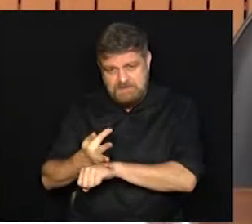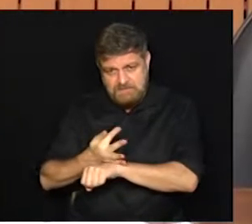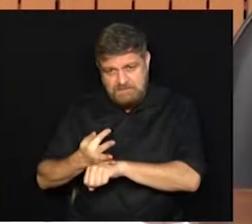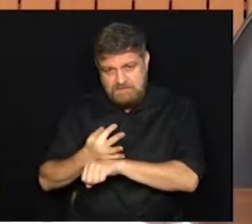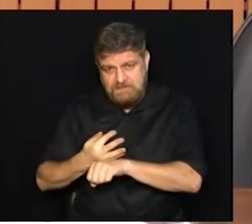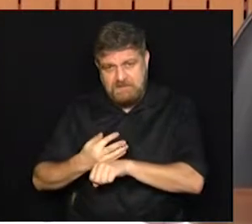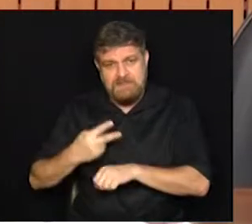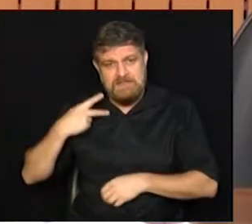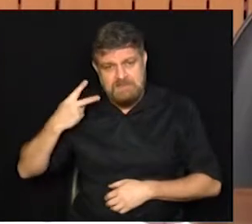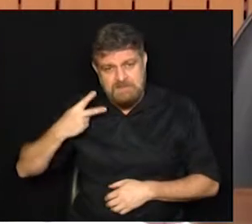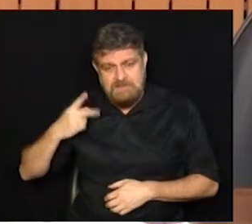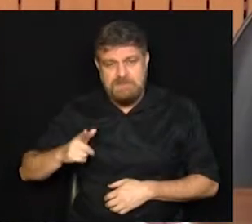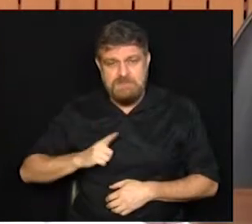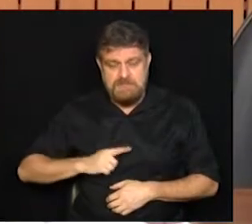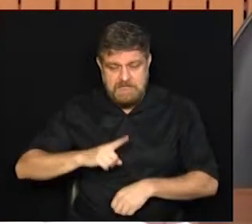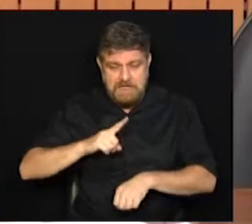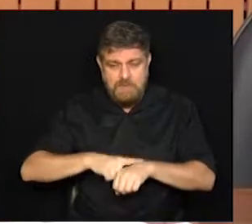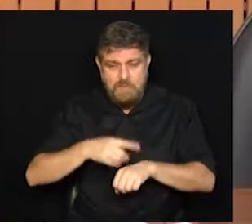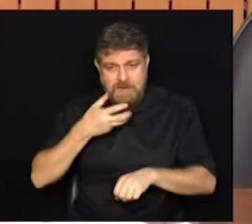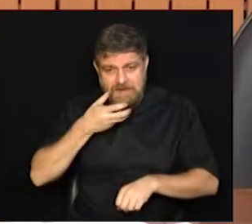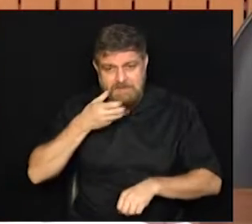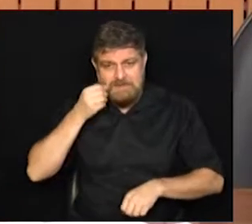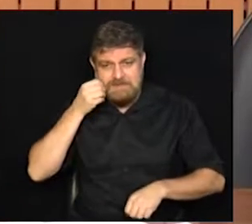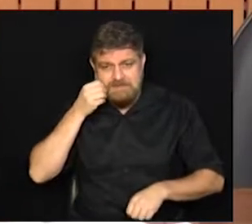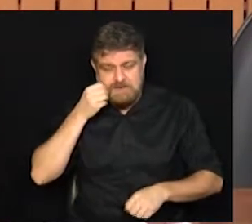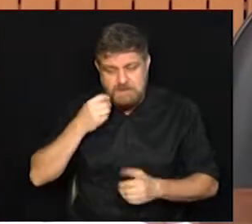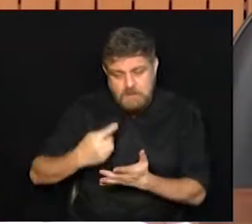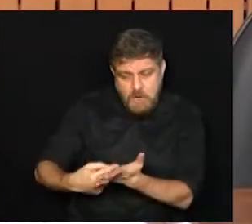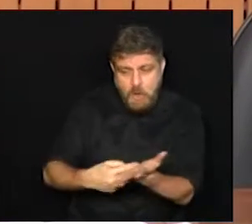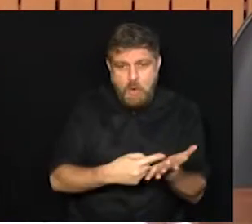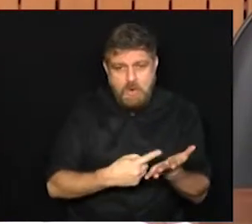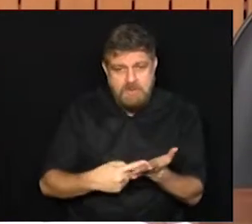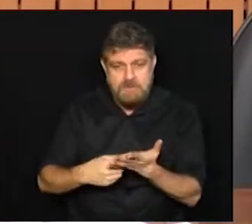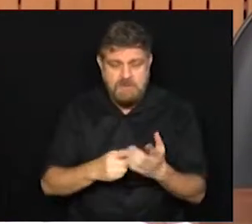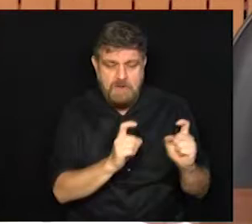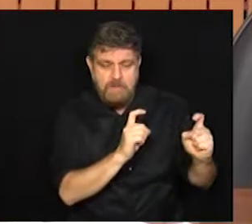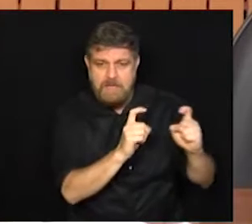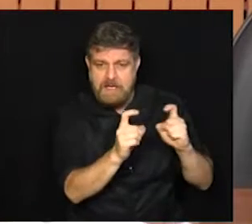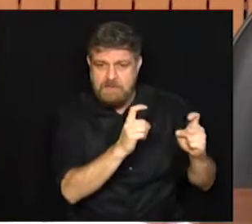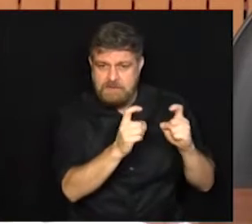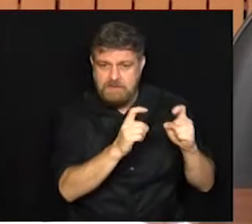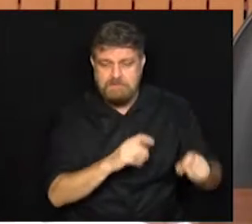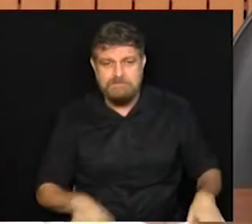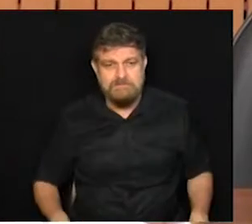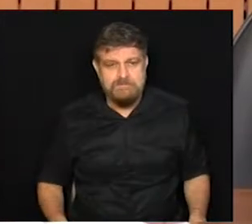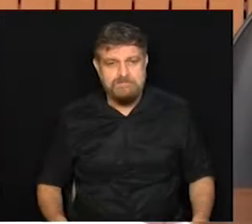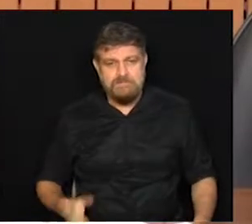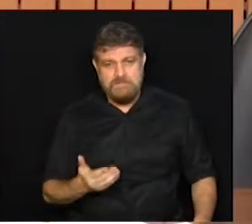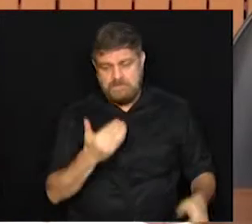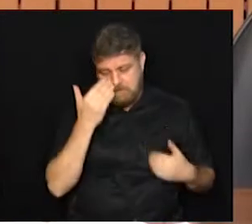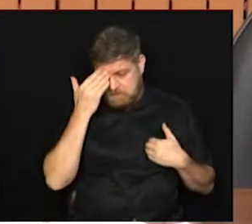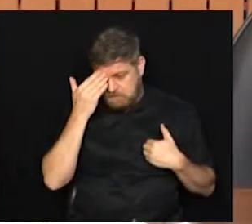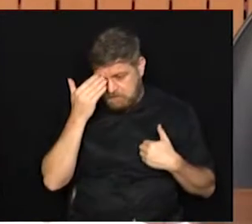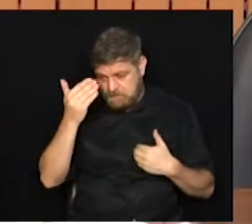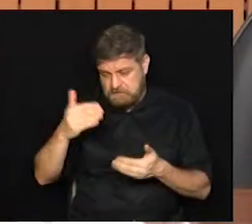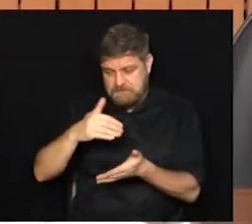vaga disponibilidade aqui na Câmara, nós pautamos essa reunião. Eu já quero agradecer ao